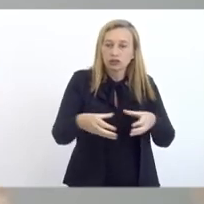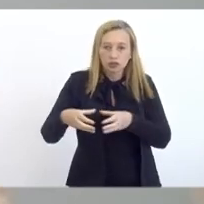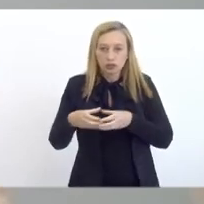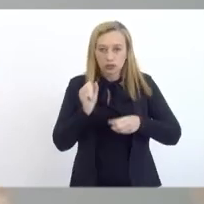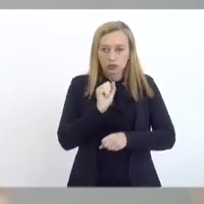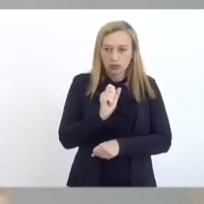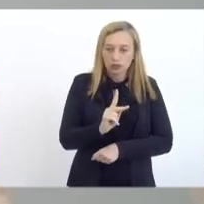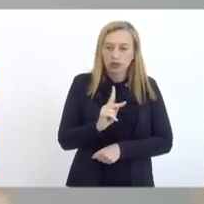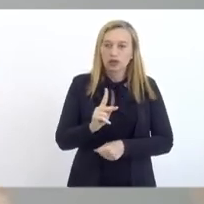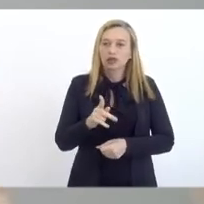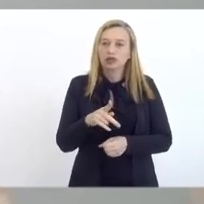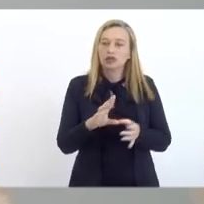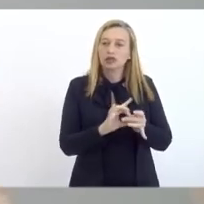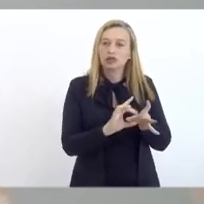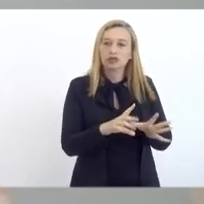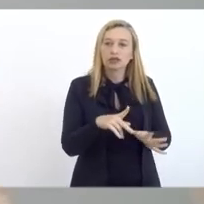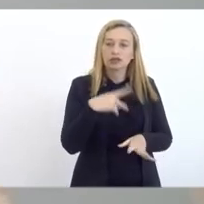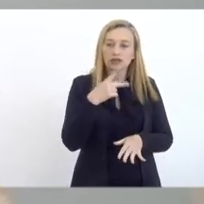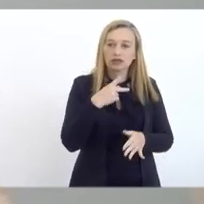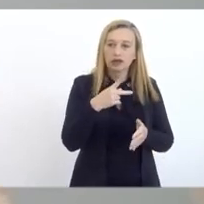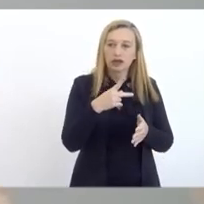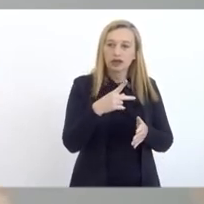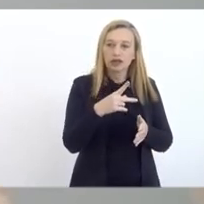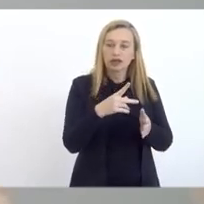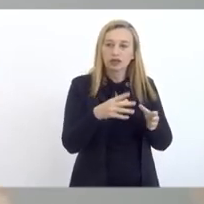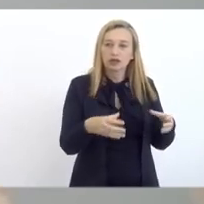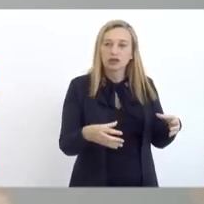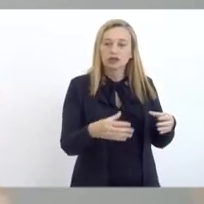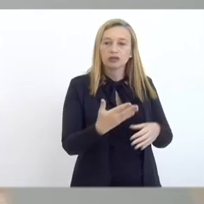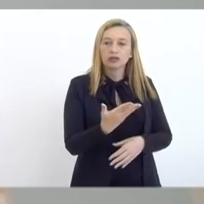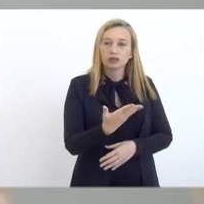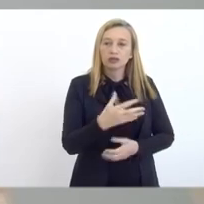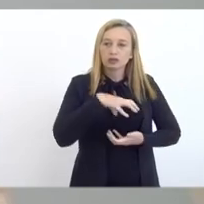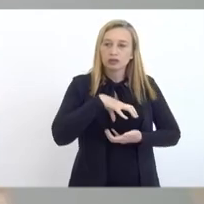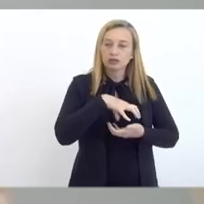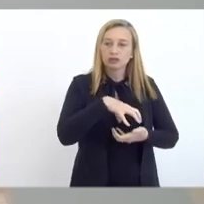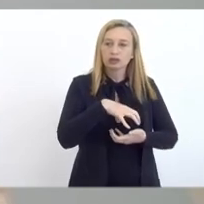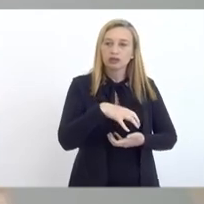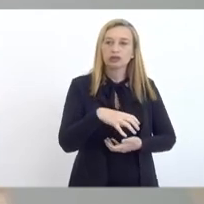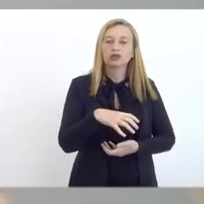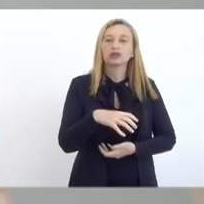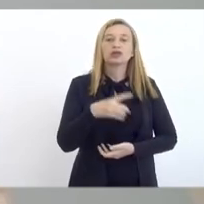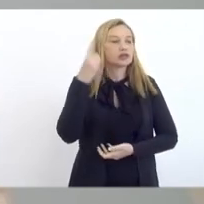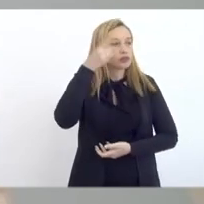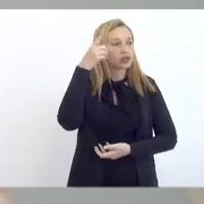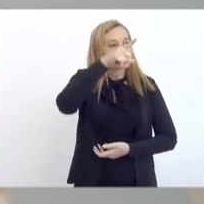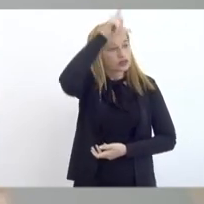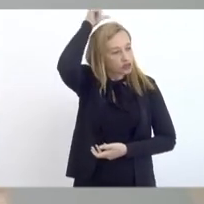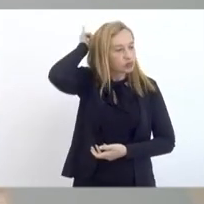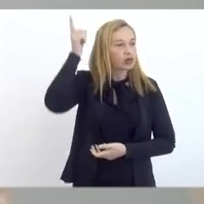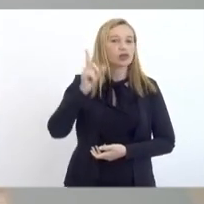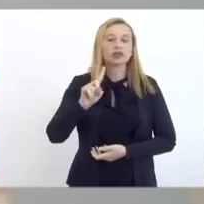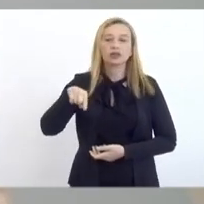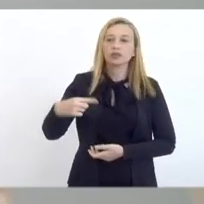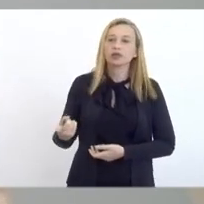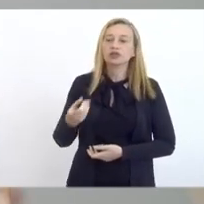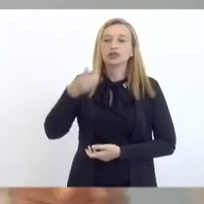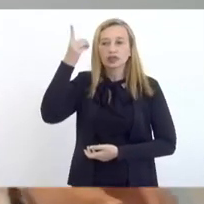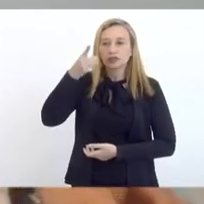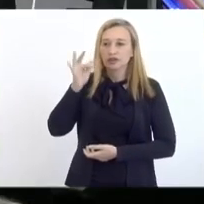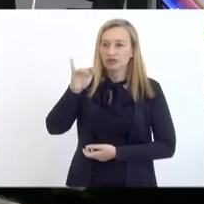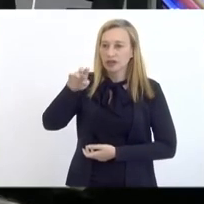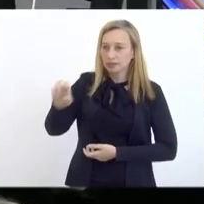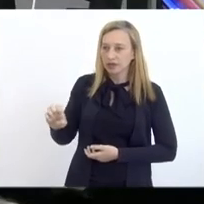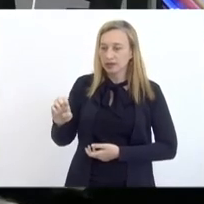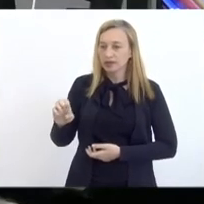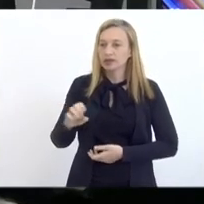Então, passar a palavra para o titular da comissão, aqui, para o nosso membro honorário, deputado Luiz Paulo, e, na sequência, deputado Felipe Soares.